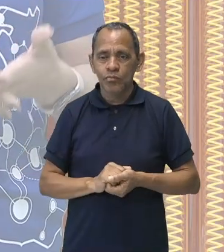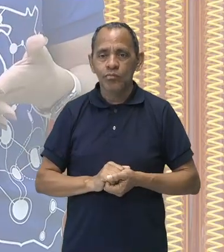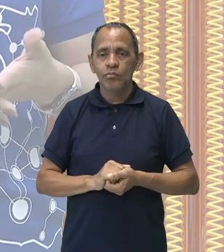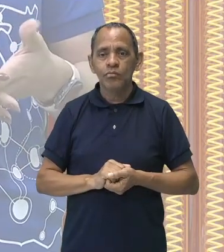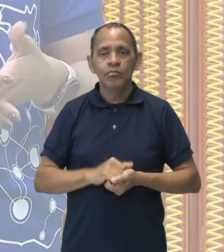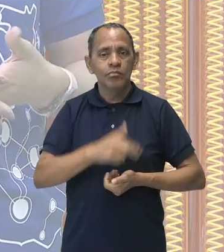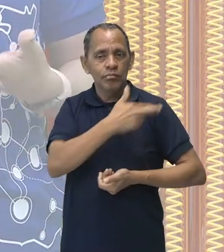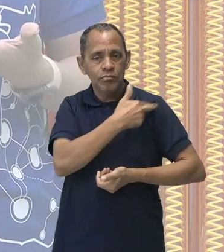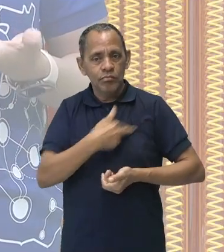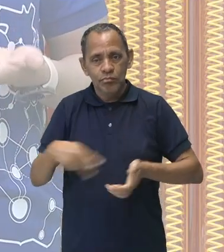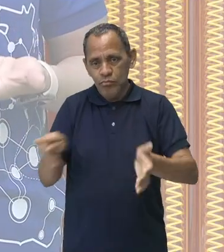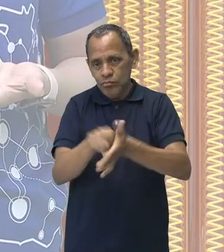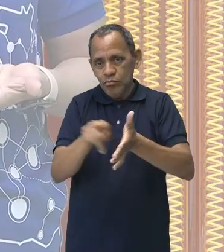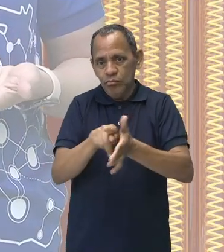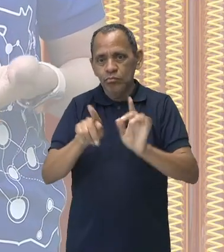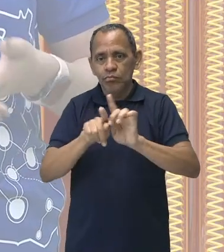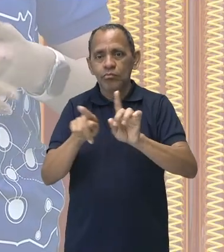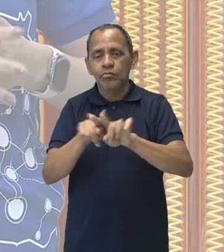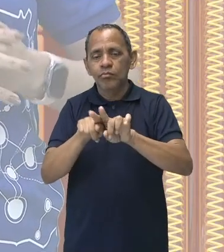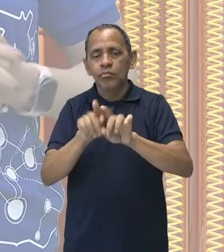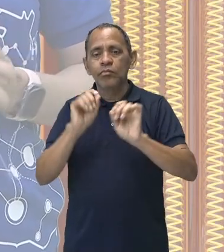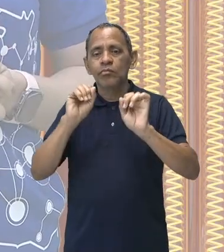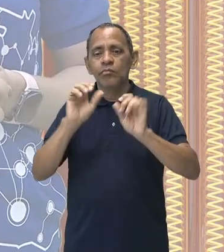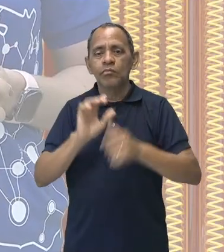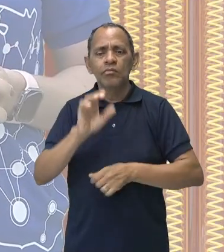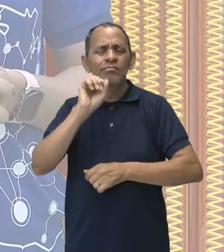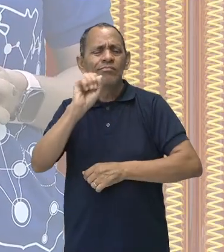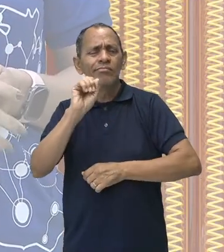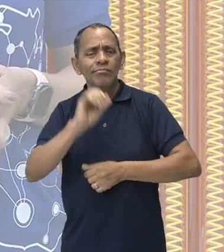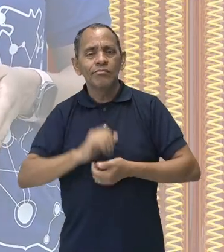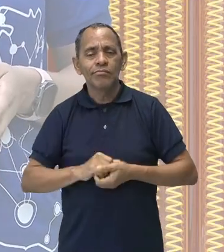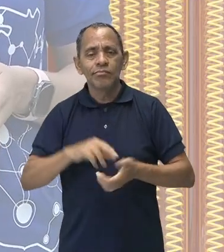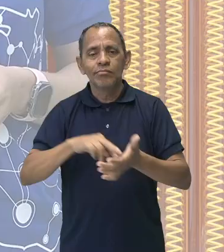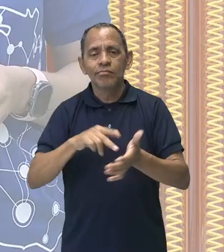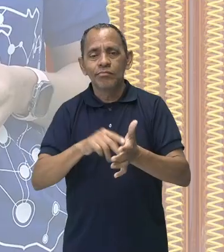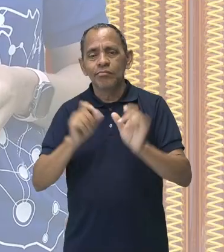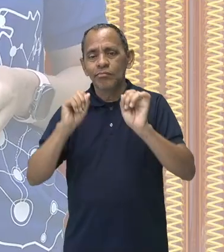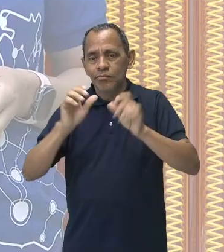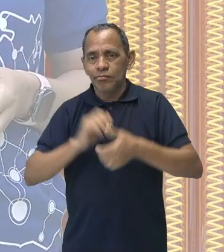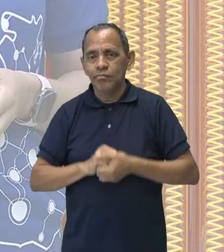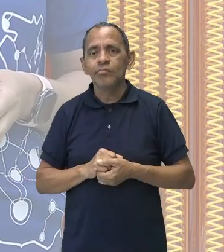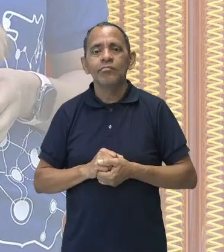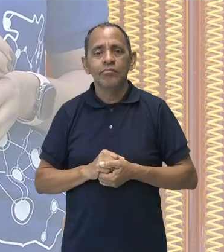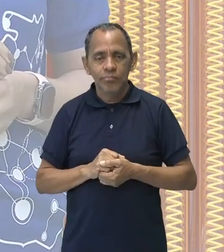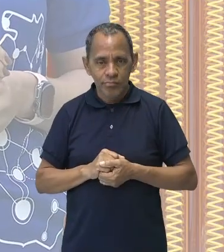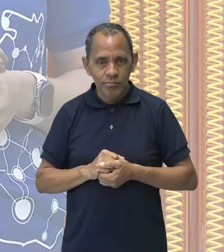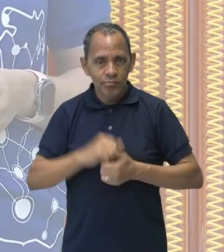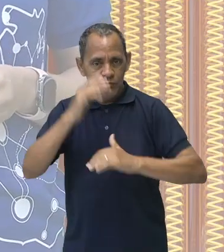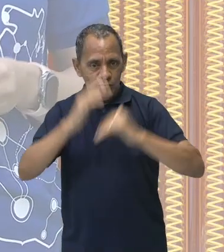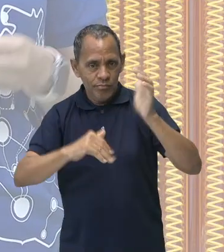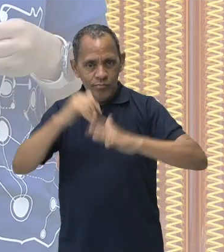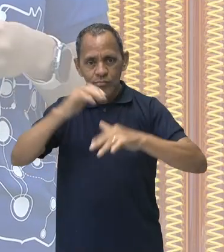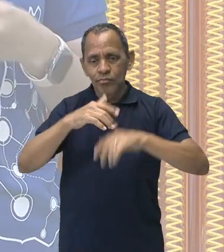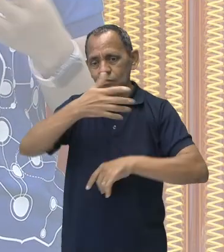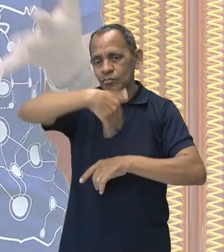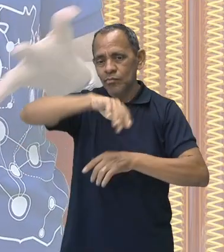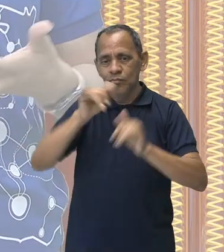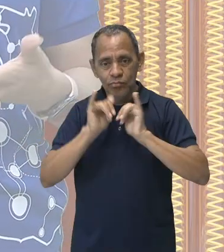da República, né? Do que seria a República. Então, a sua habilidade como jornalista e propagandista,